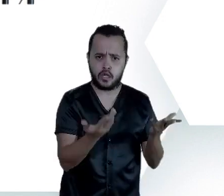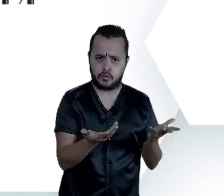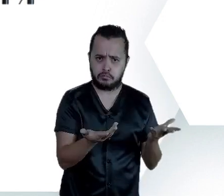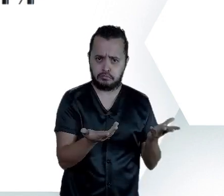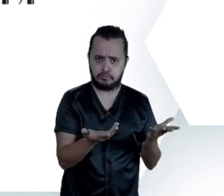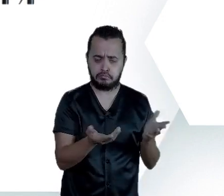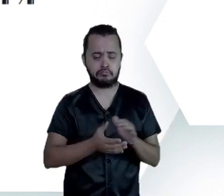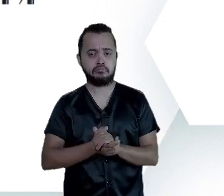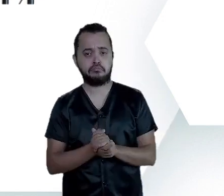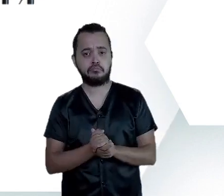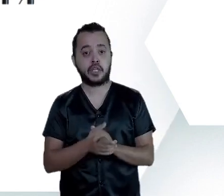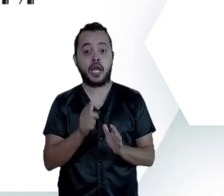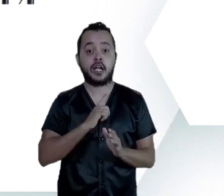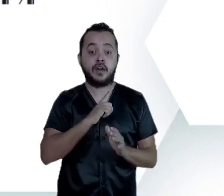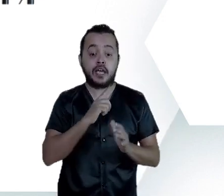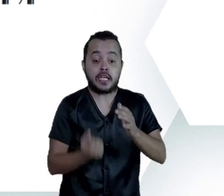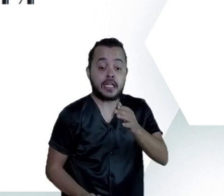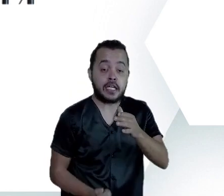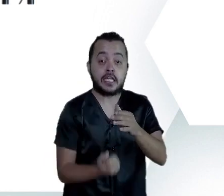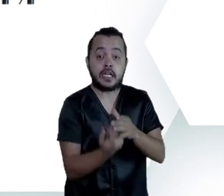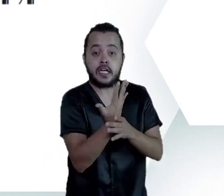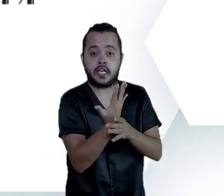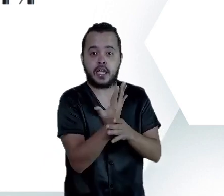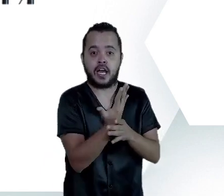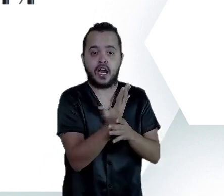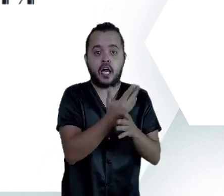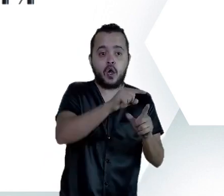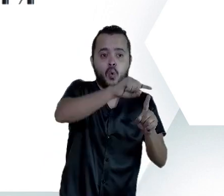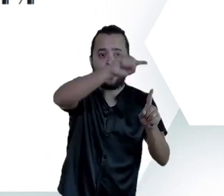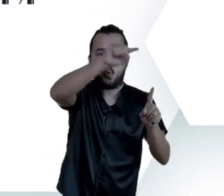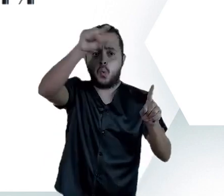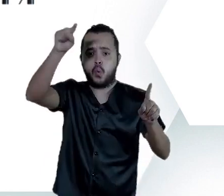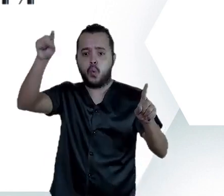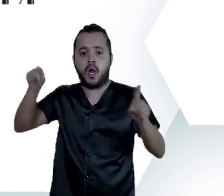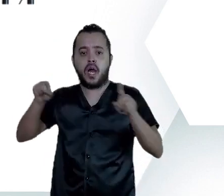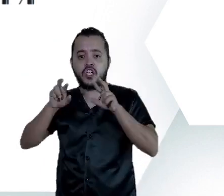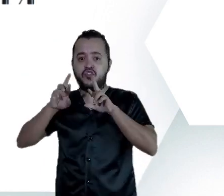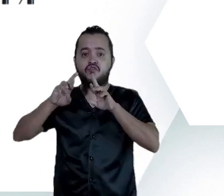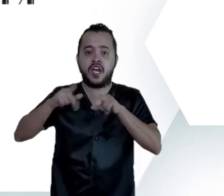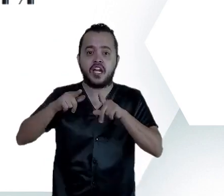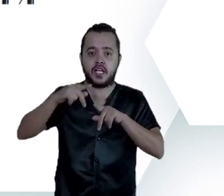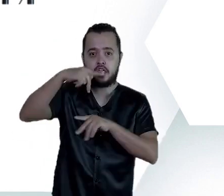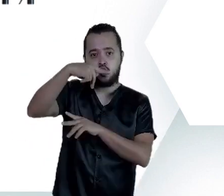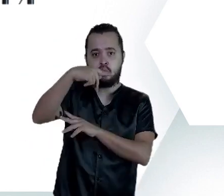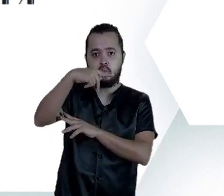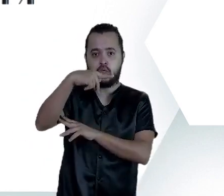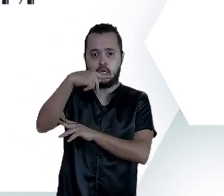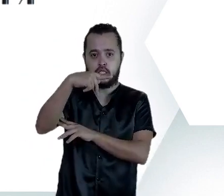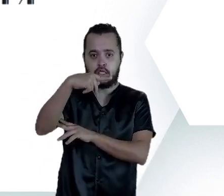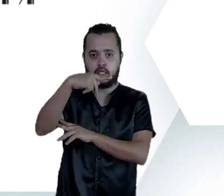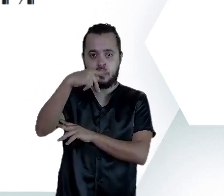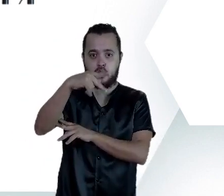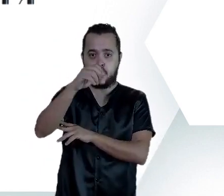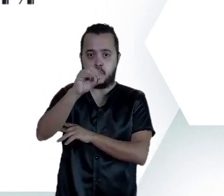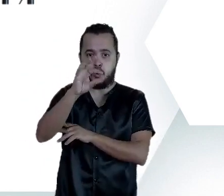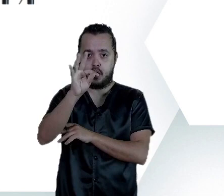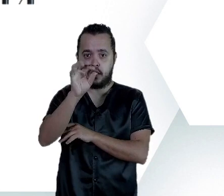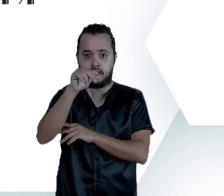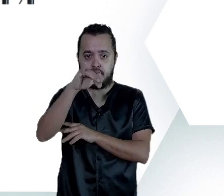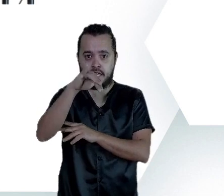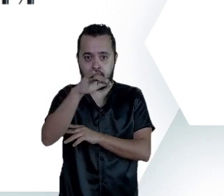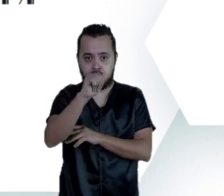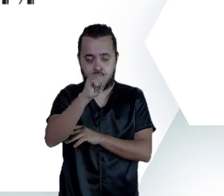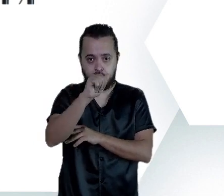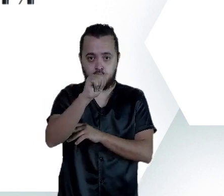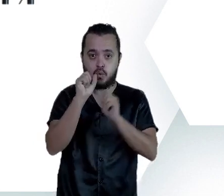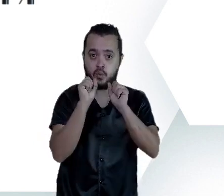tensão, ela vai dar origem à diferença de potencial necessária para poder estar alimentando a minha